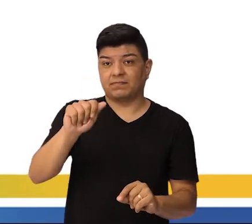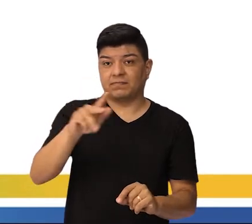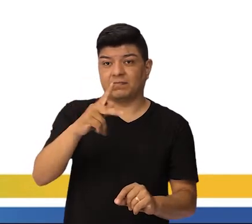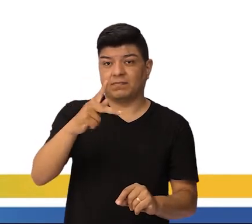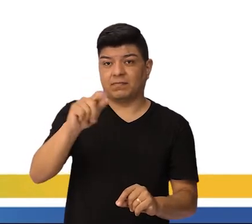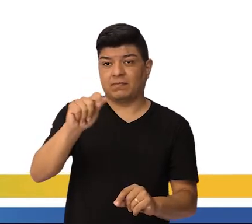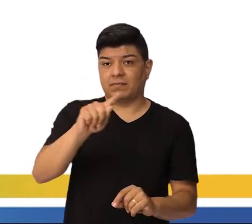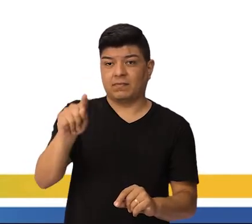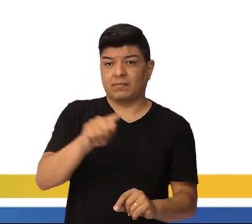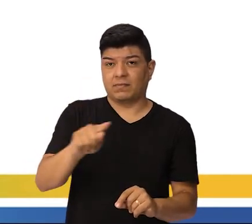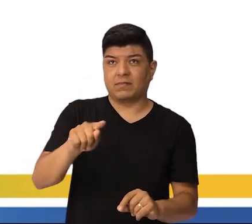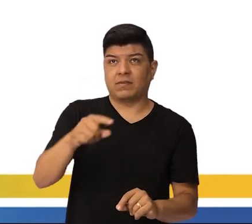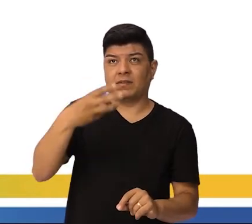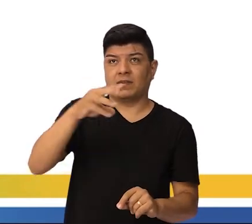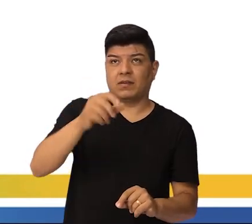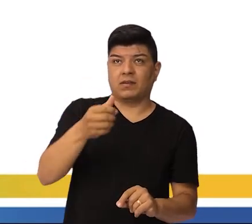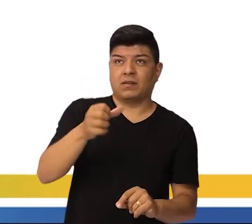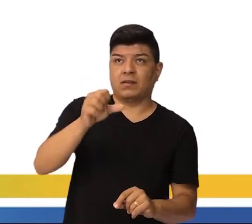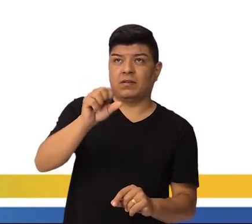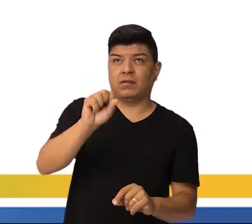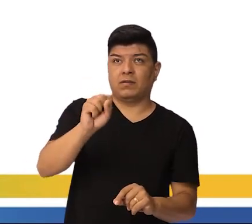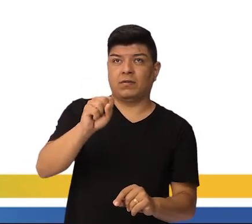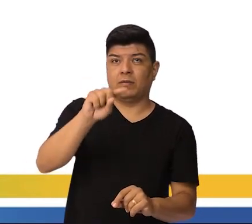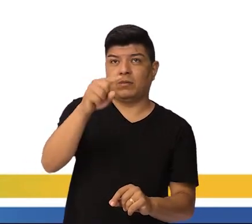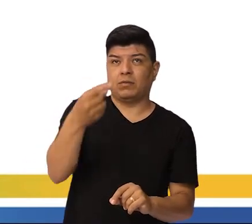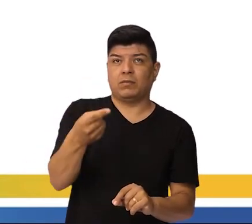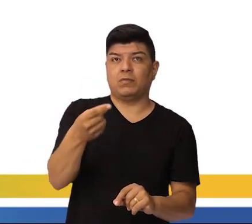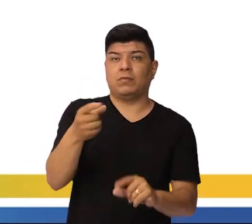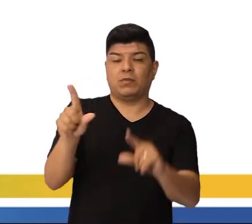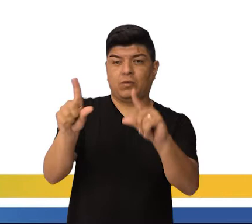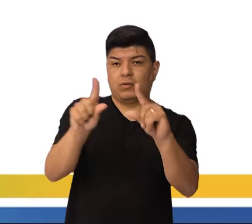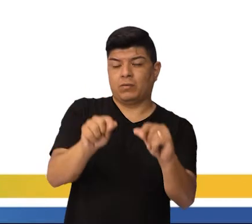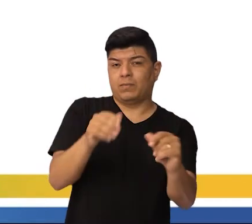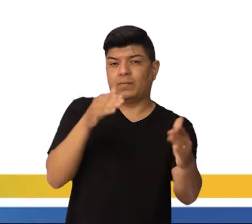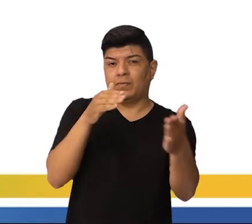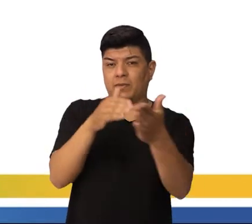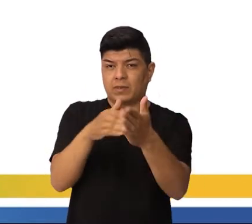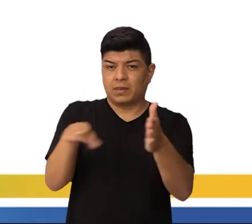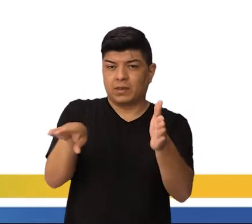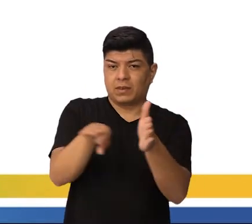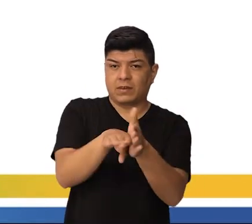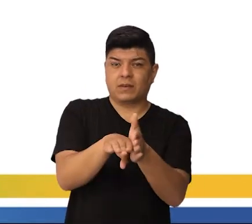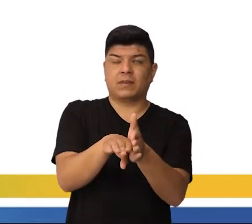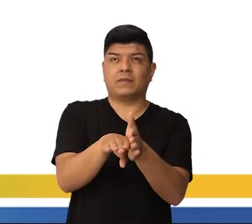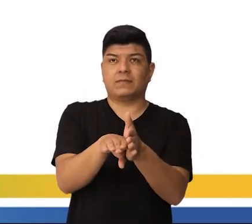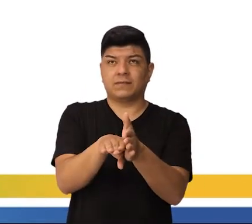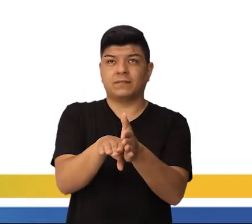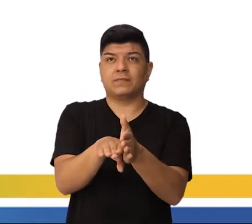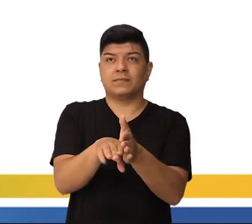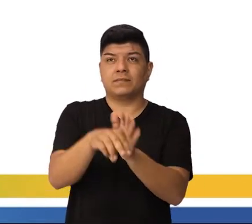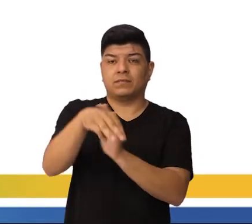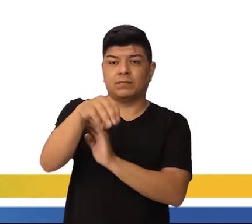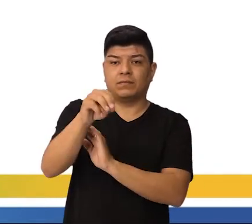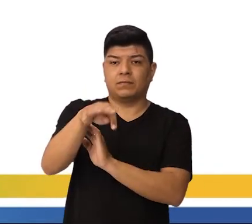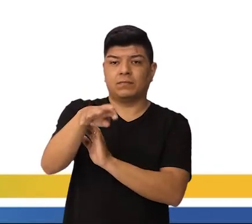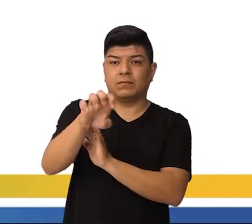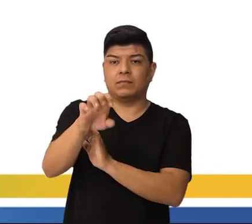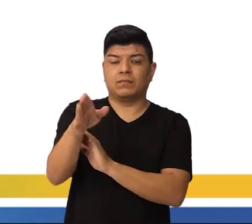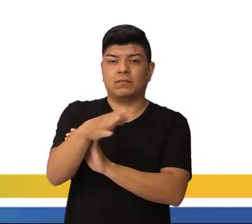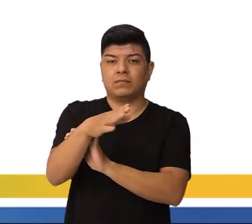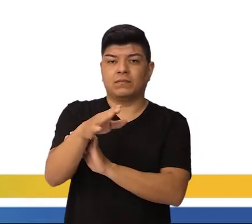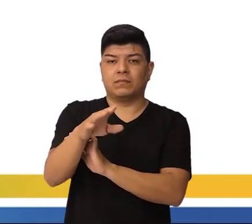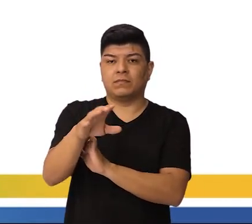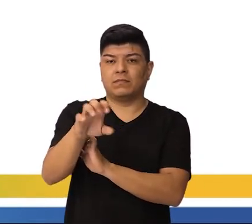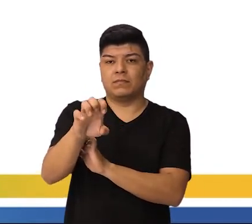de 3,8 mil metros, vai diminuindo essa pressão até chegar o Monte Everest, e